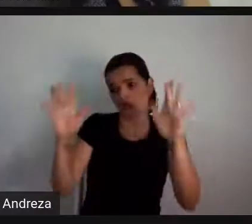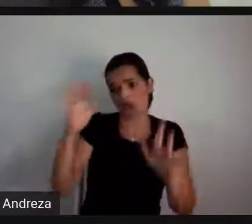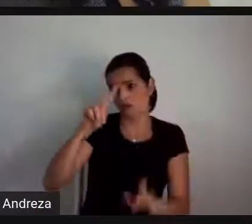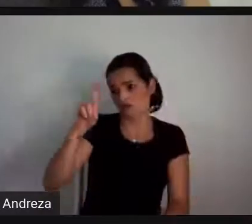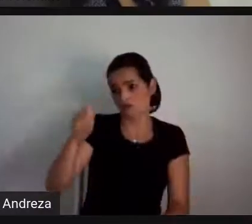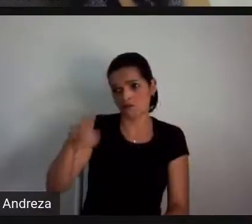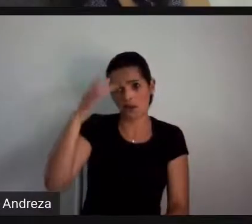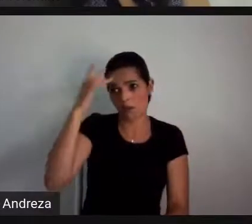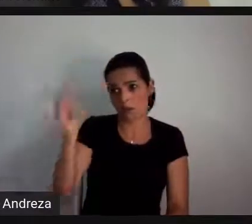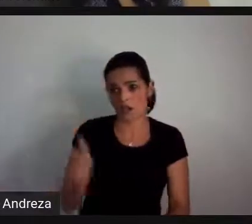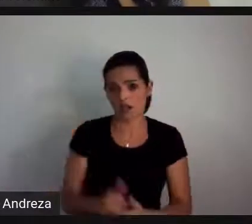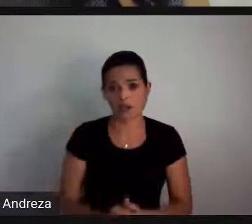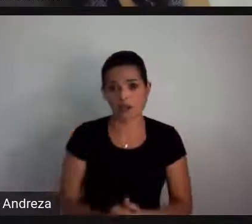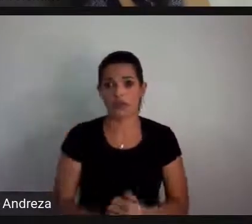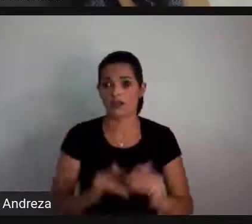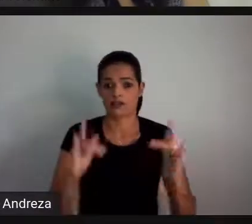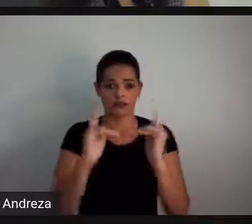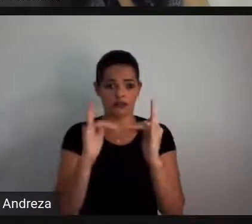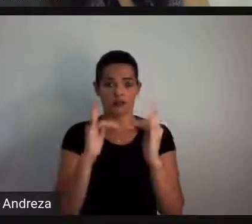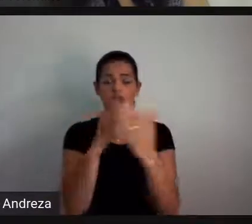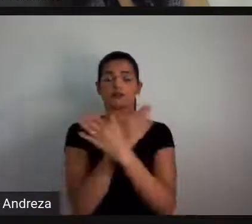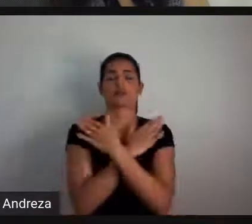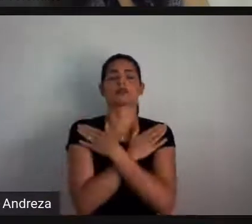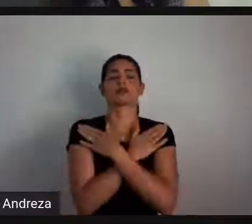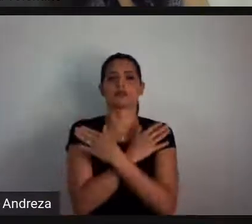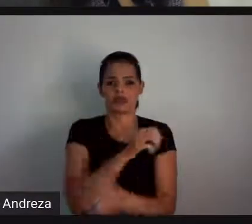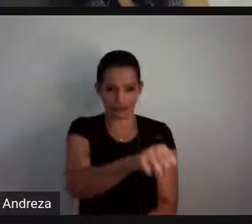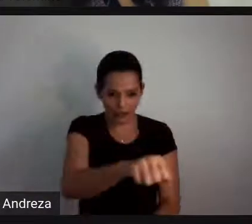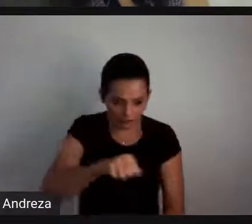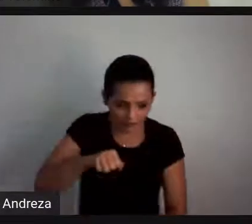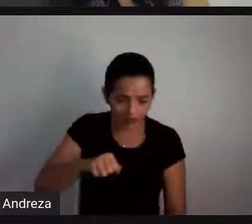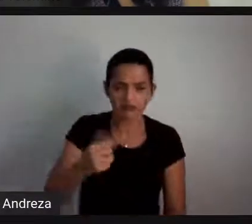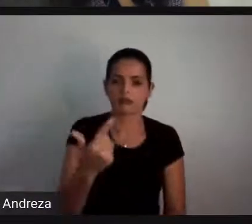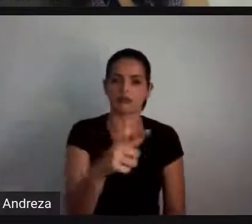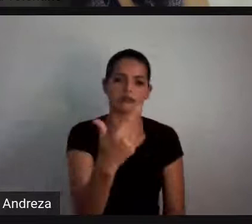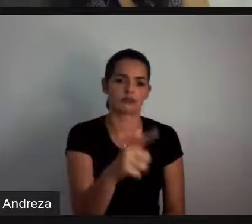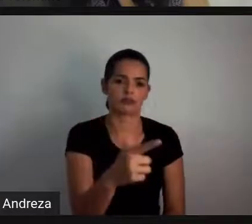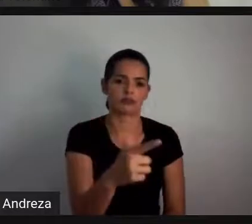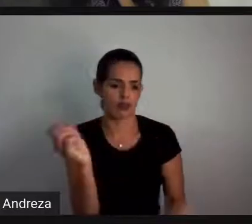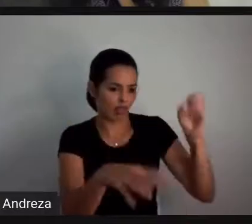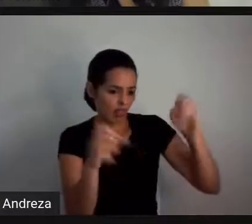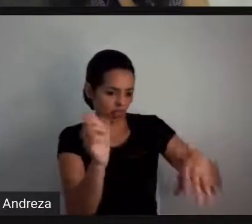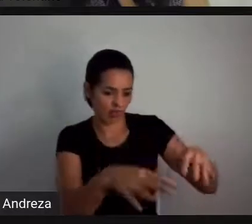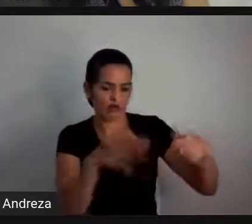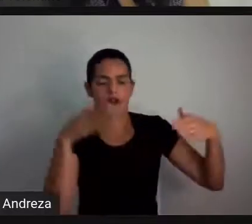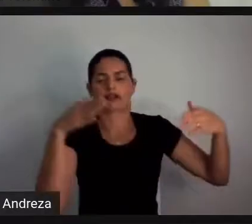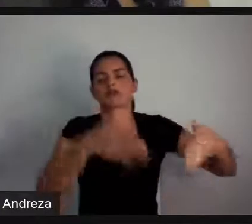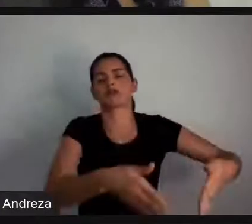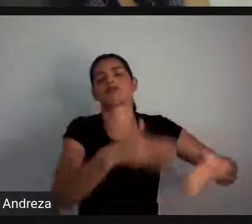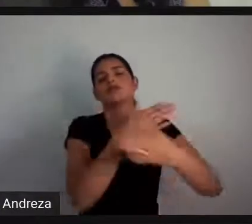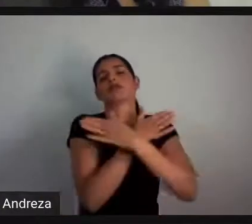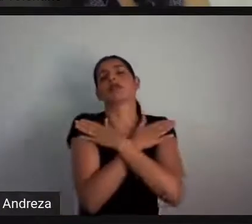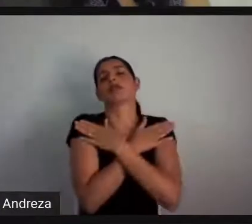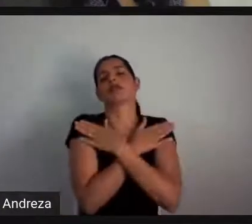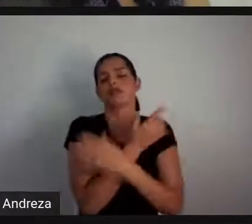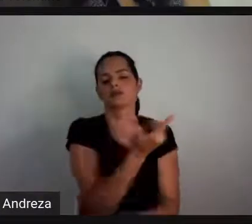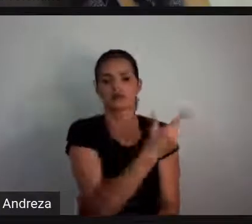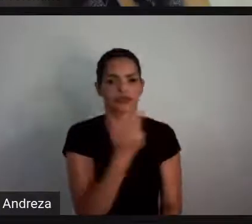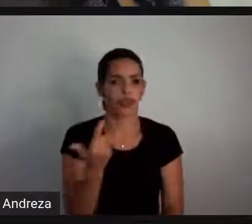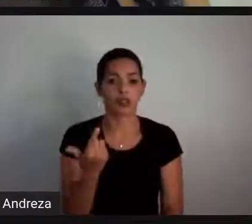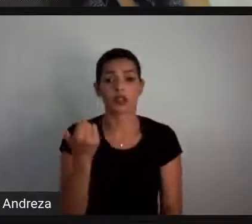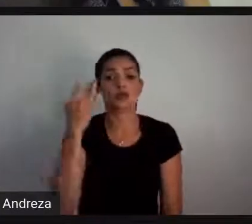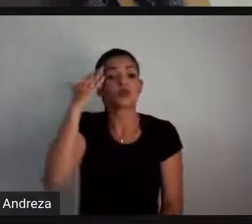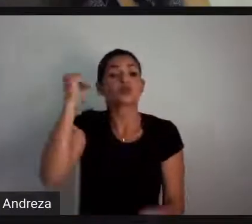No caixão não tem gaveta, né? Ninguém leva carteira, a gente nunca sabe o dia de amanhã, eu posso